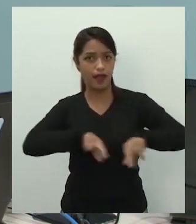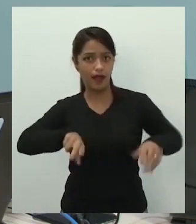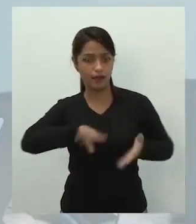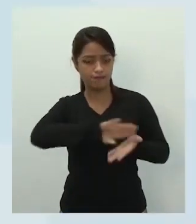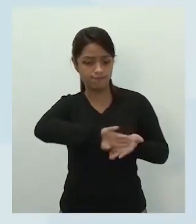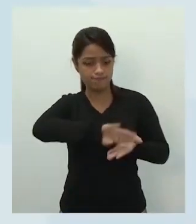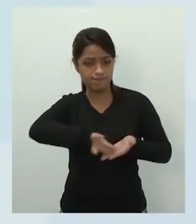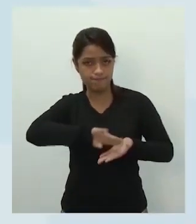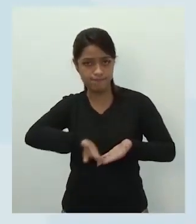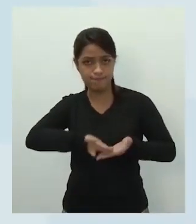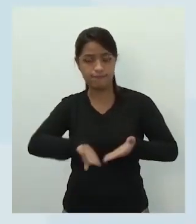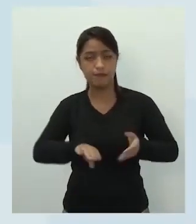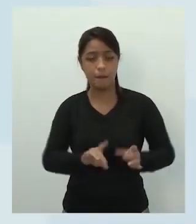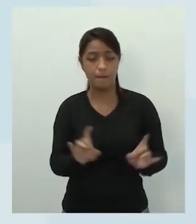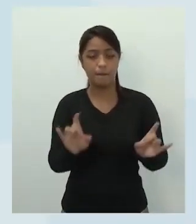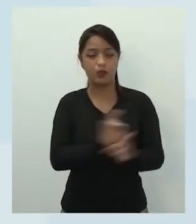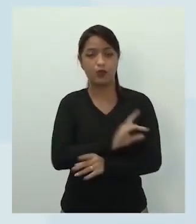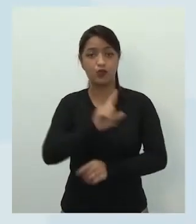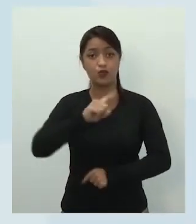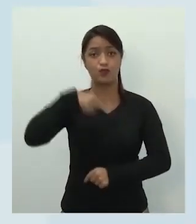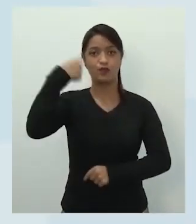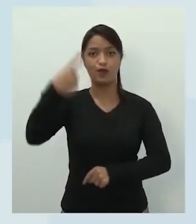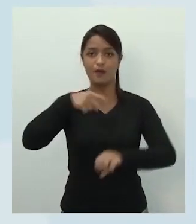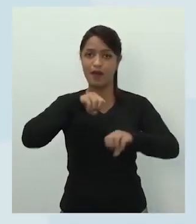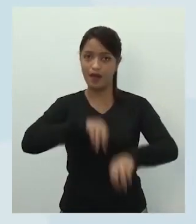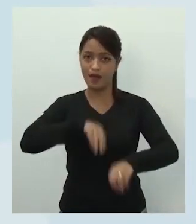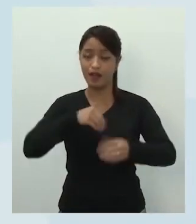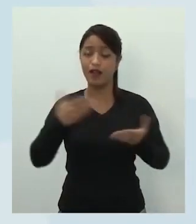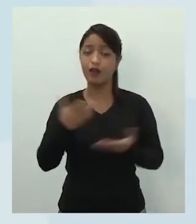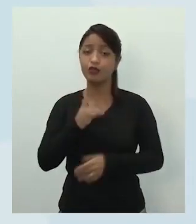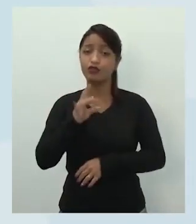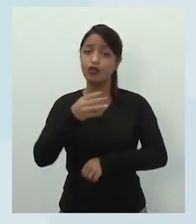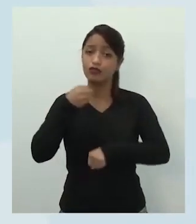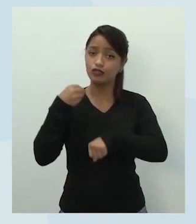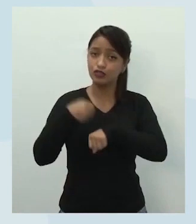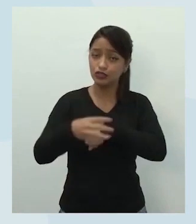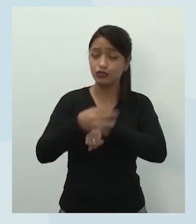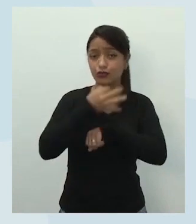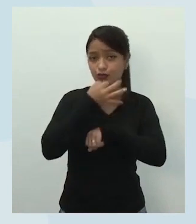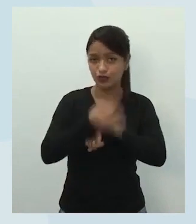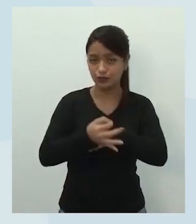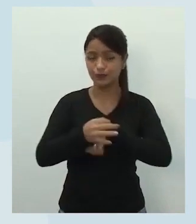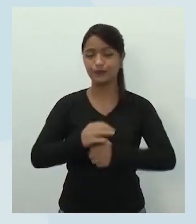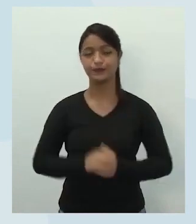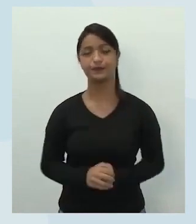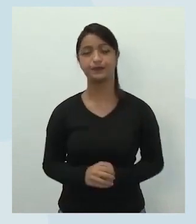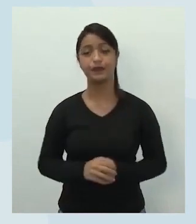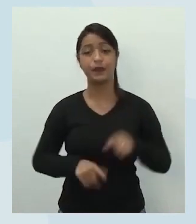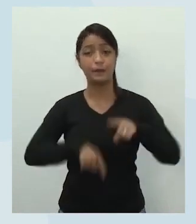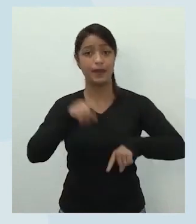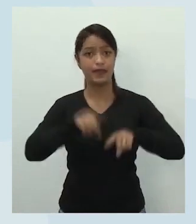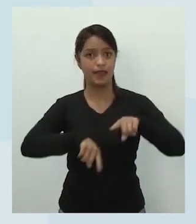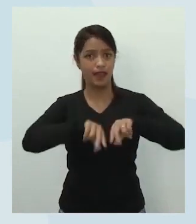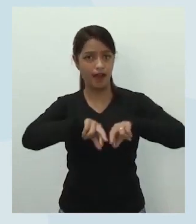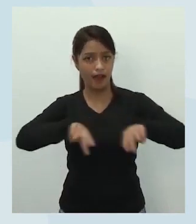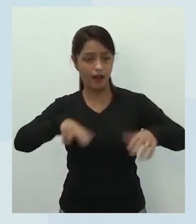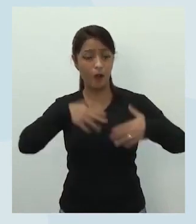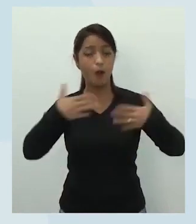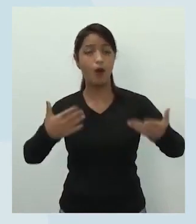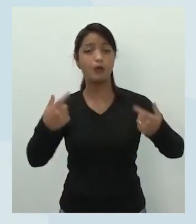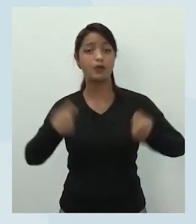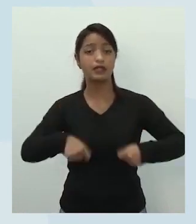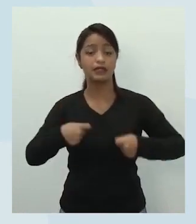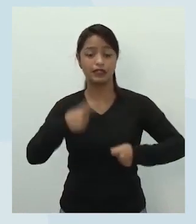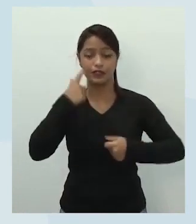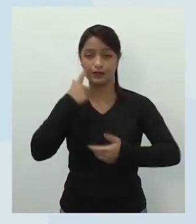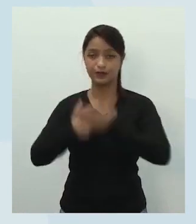Isso é uma sugestão, tá? Então, tá aí os materiais novamente, para que vocês possam